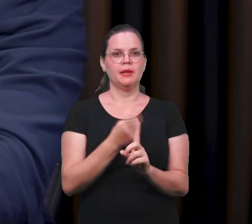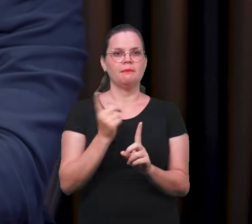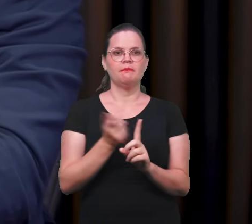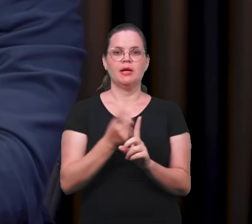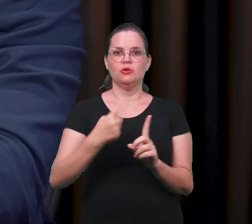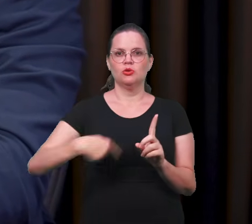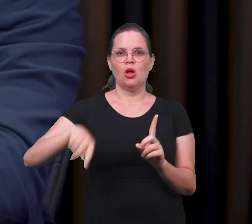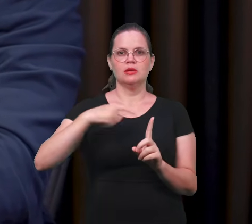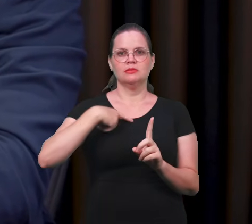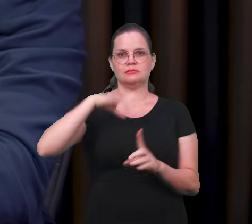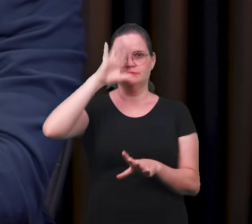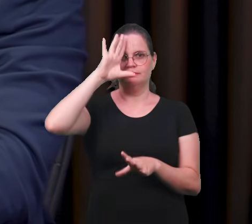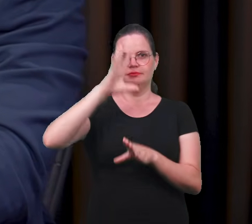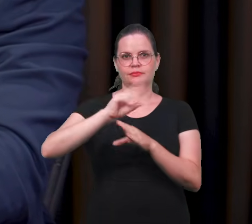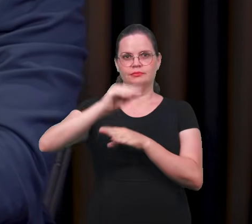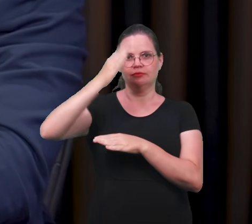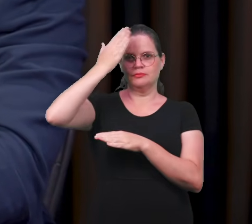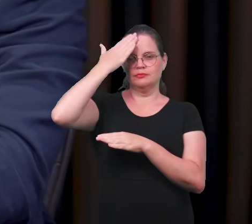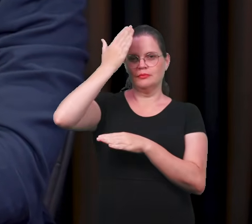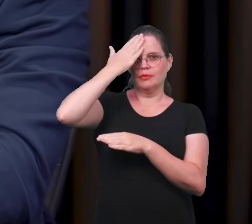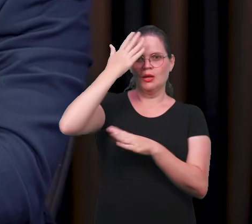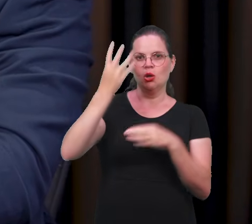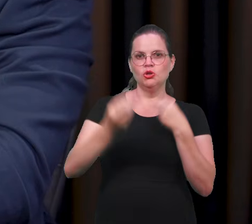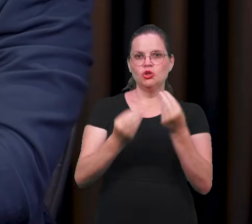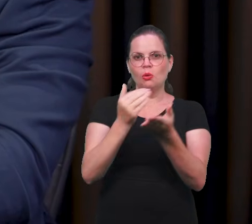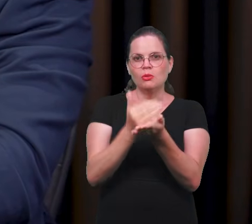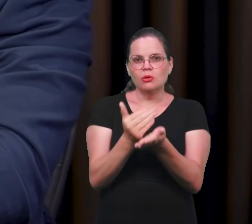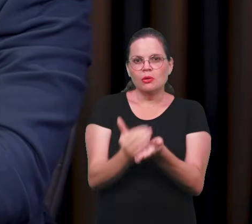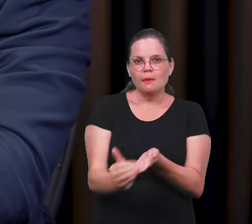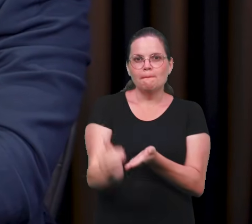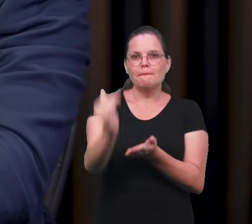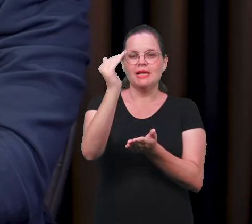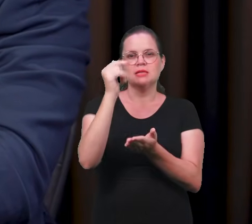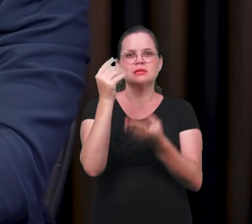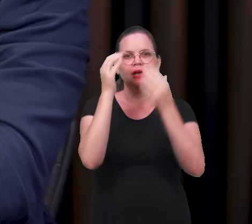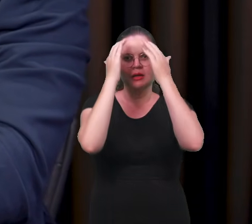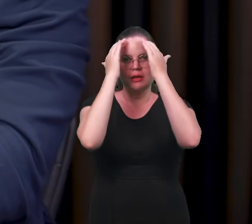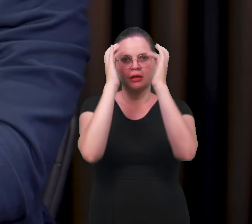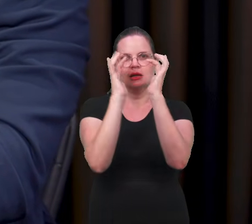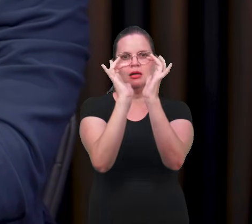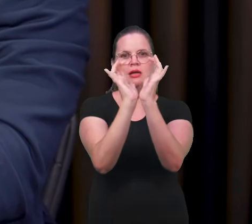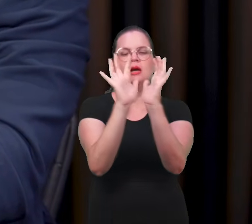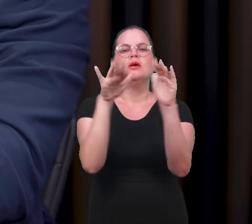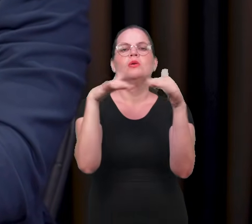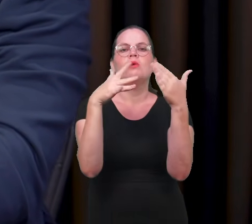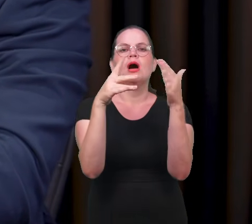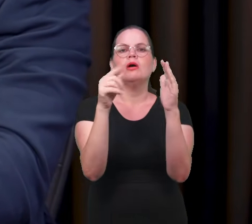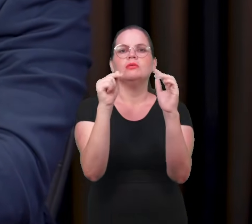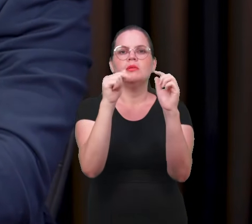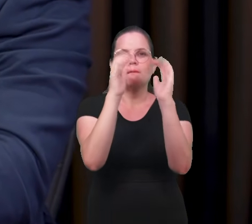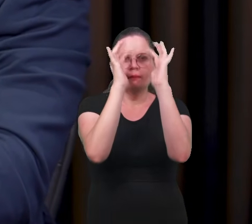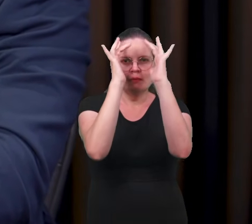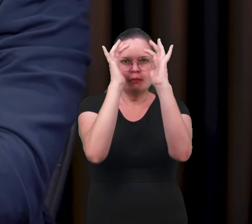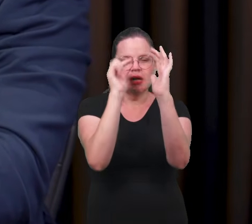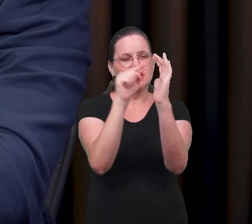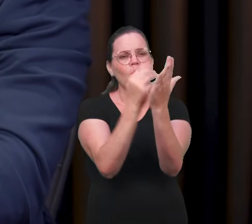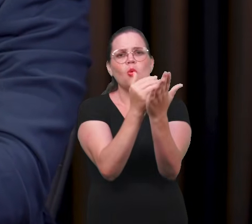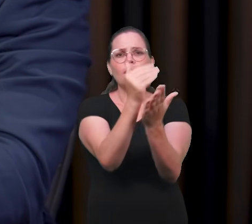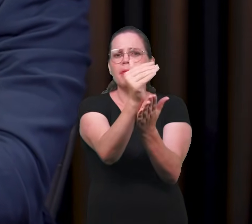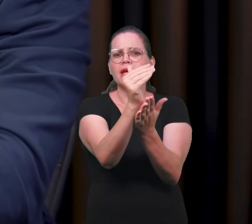ponto é entender a condição primária desse coração. Qual que é a condição primária do nosso